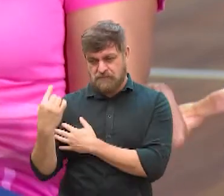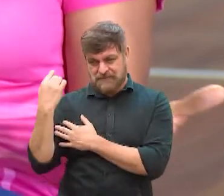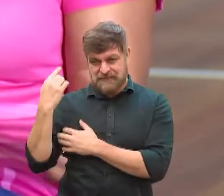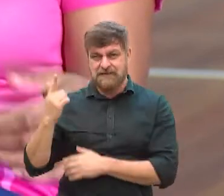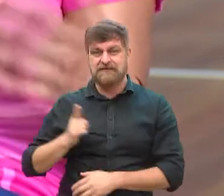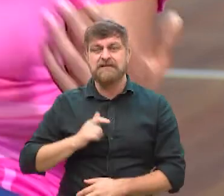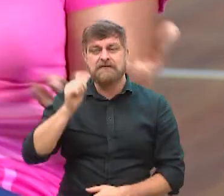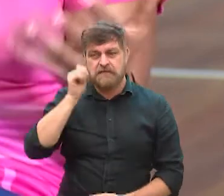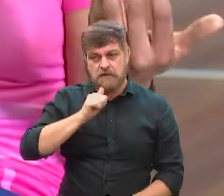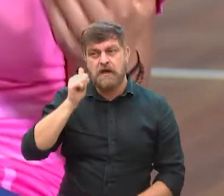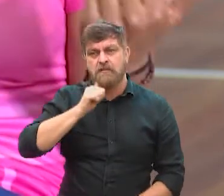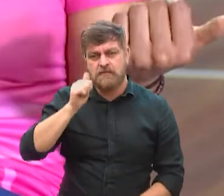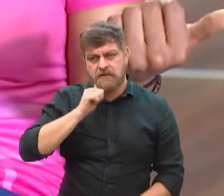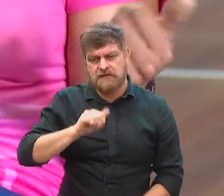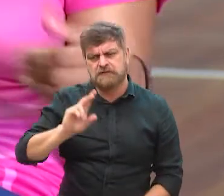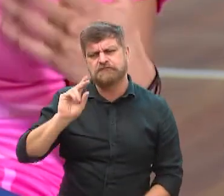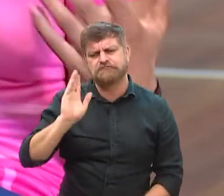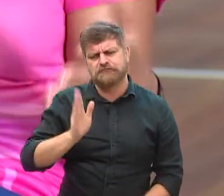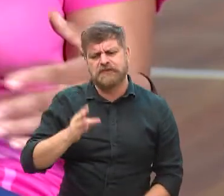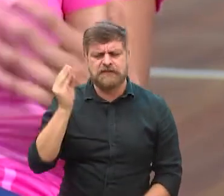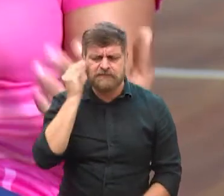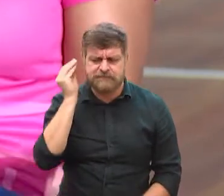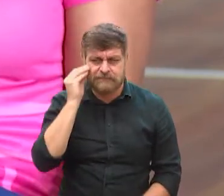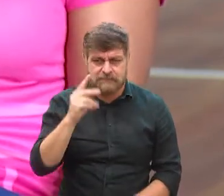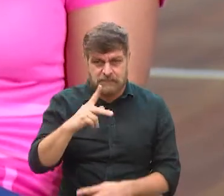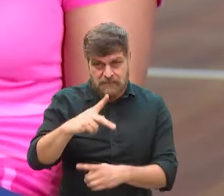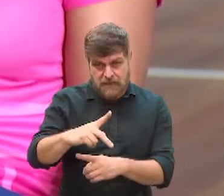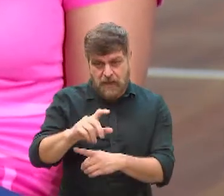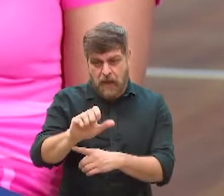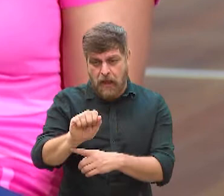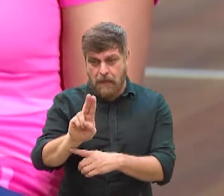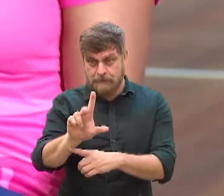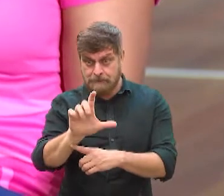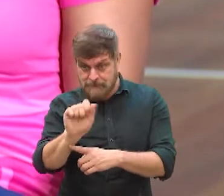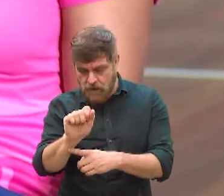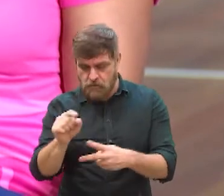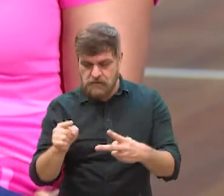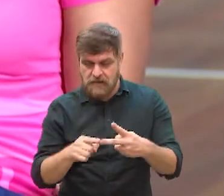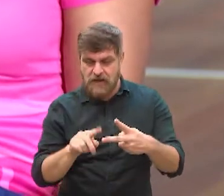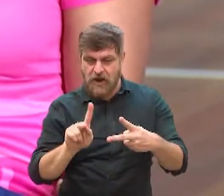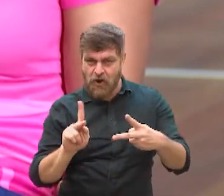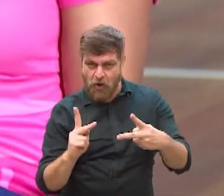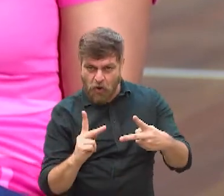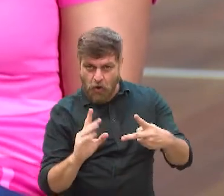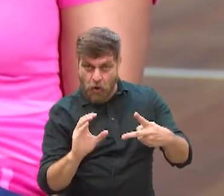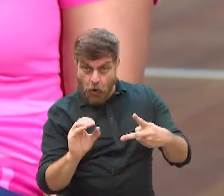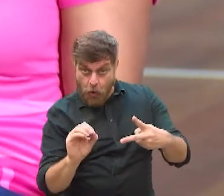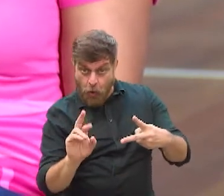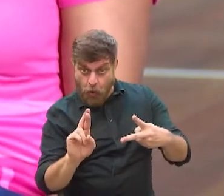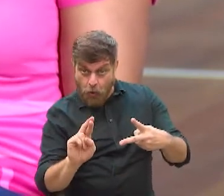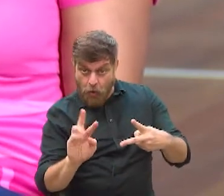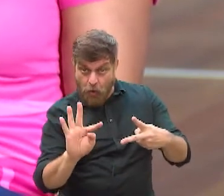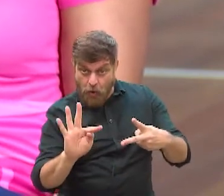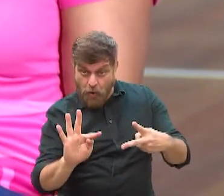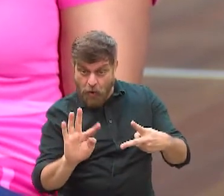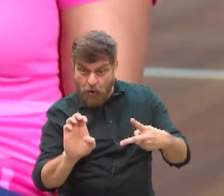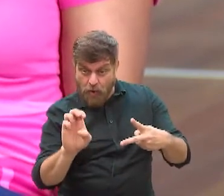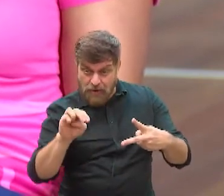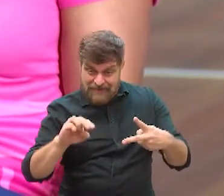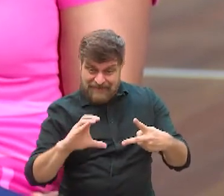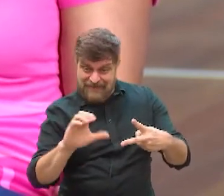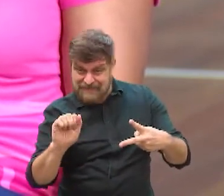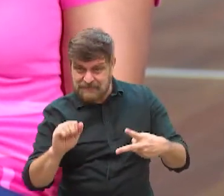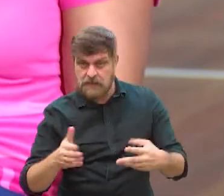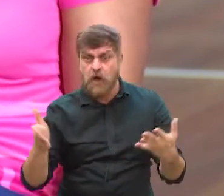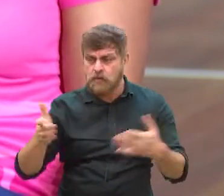as jogadoras que jogaram antigamente, como Paulo, Hortência, mas eu acredito que tem muitas hoje em dia também